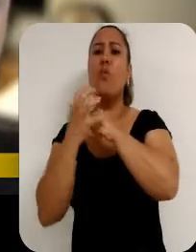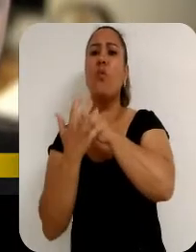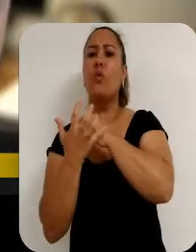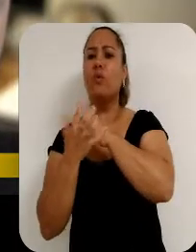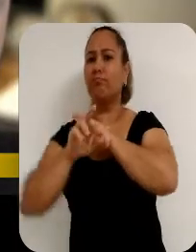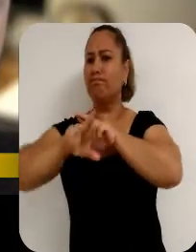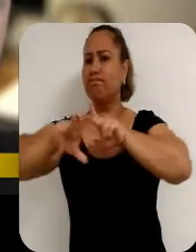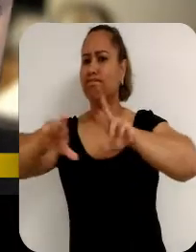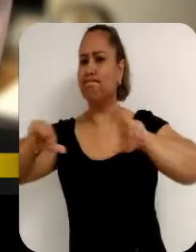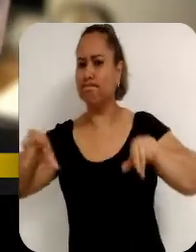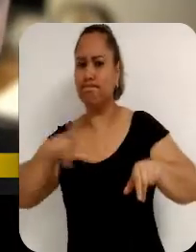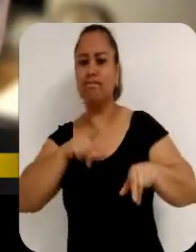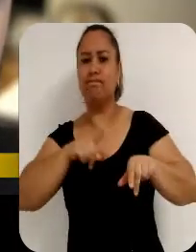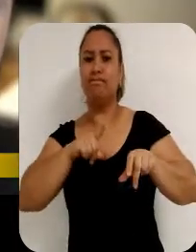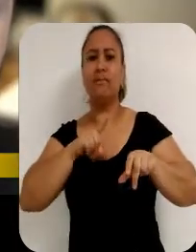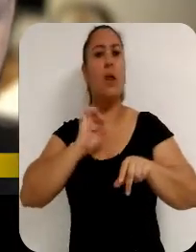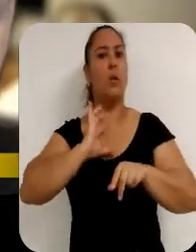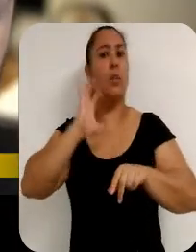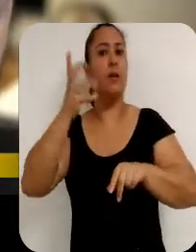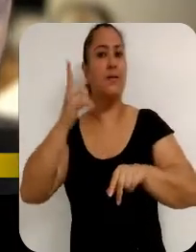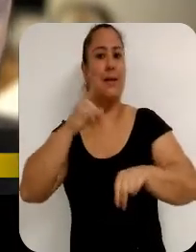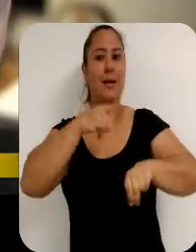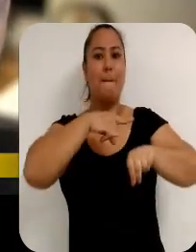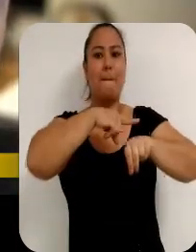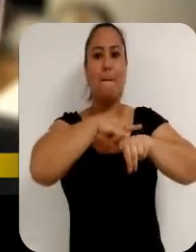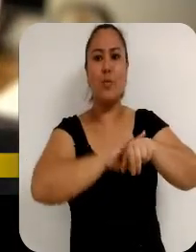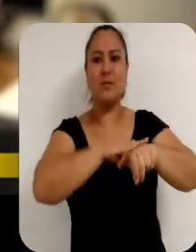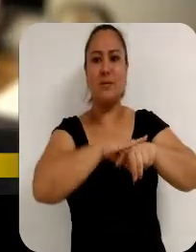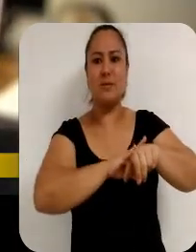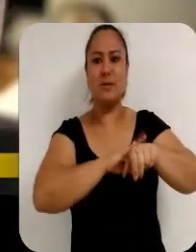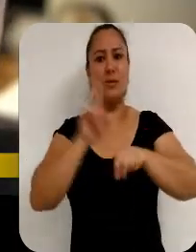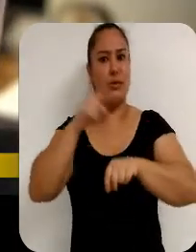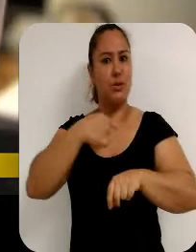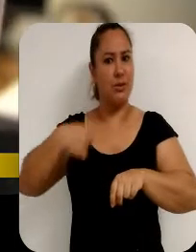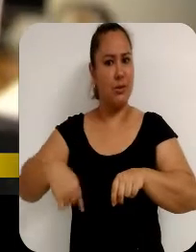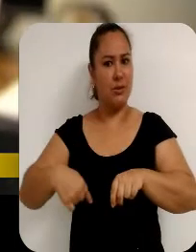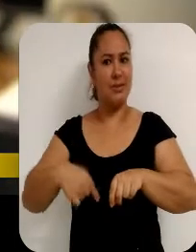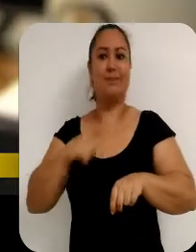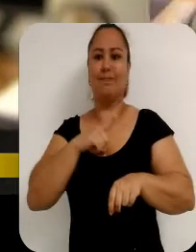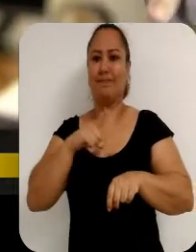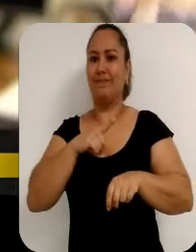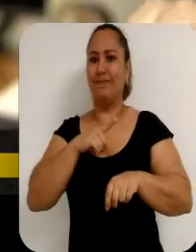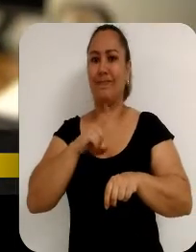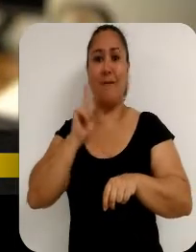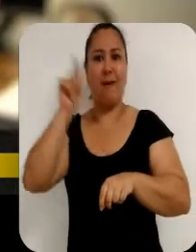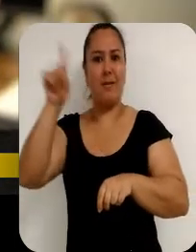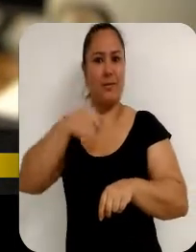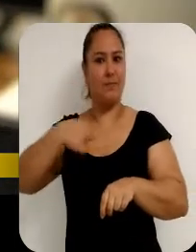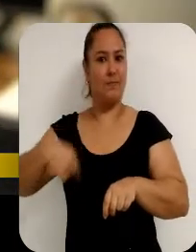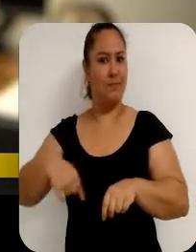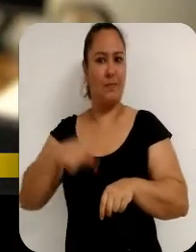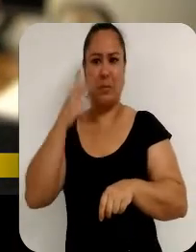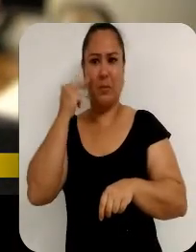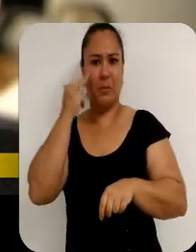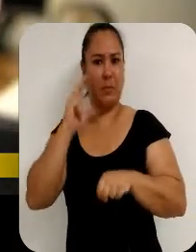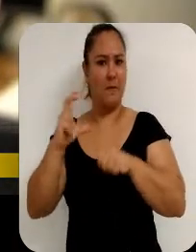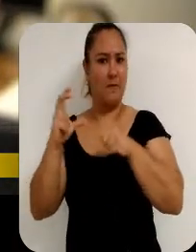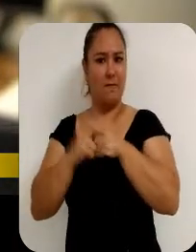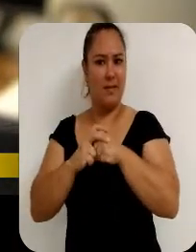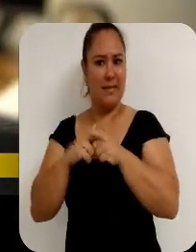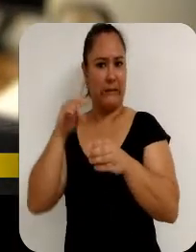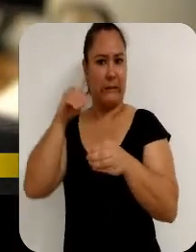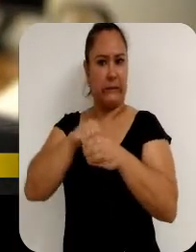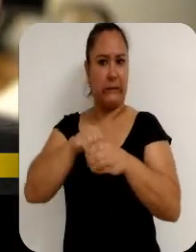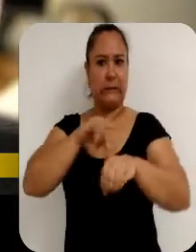acontecem em morcegos na China, que são vírus que naturalmente infectam os morcegos de lá. Todos esses estudos que eu estou falando estão na descrição do vídeo aqui embaixo. Estão todos